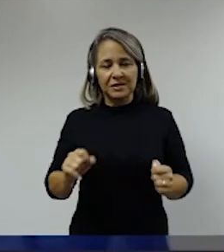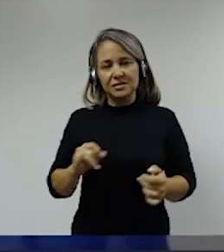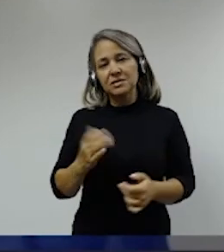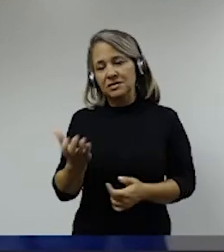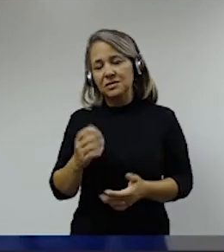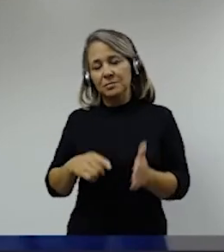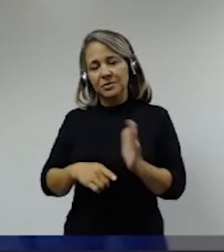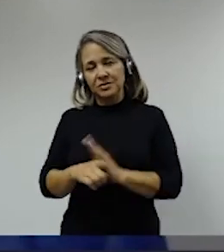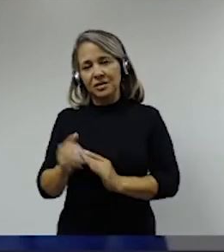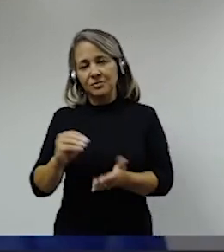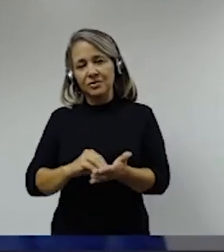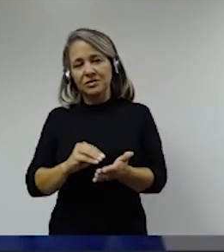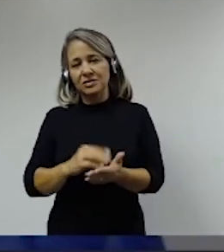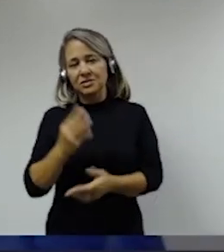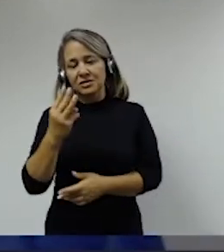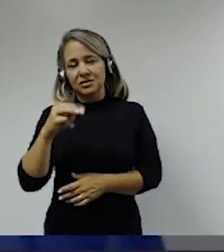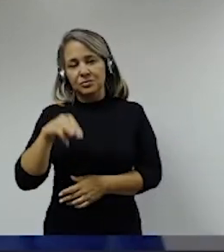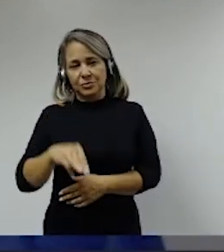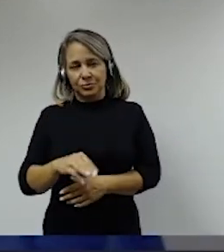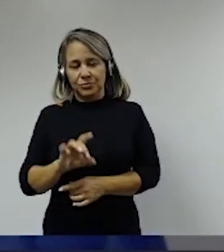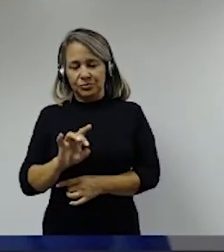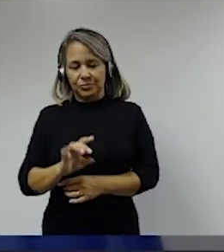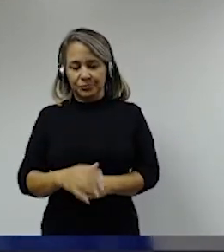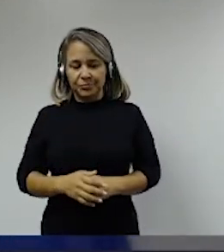Faltam 3 minutos, mas temos aqui um tempinho ainda.